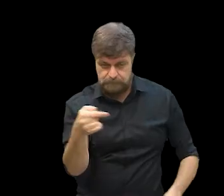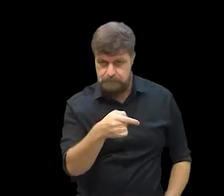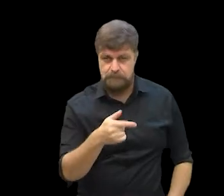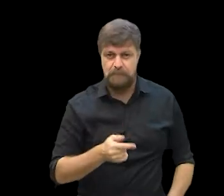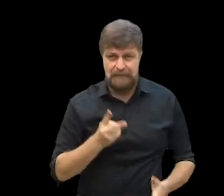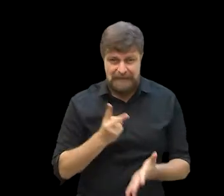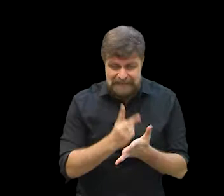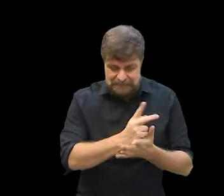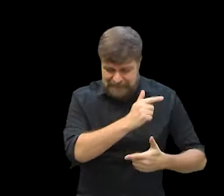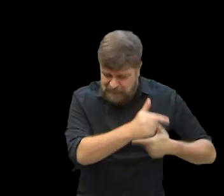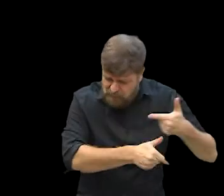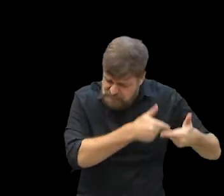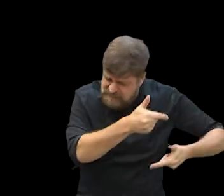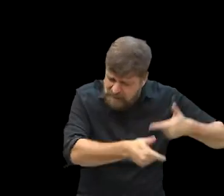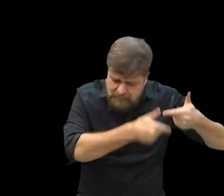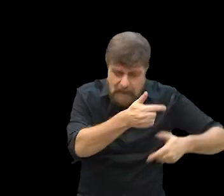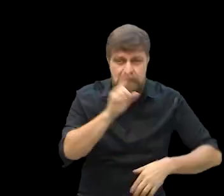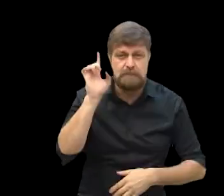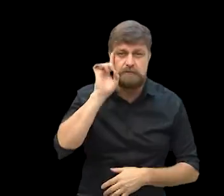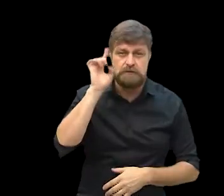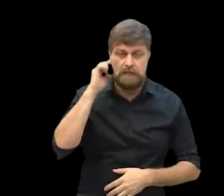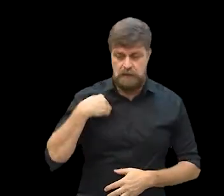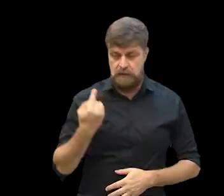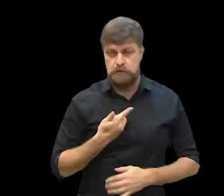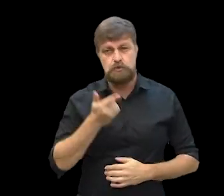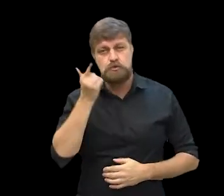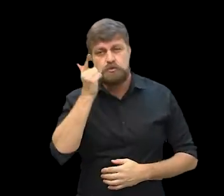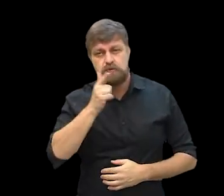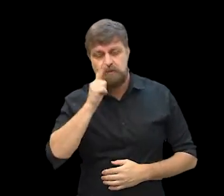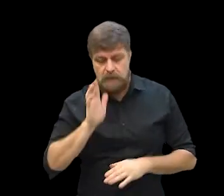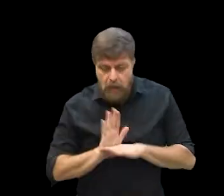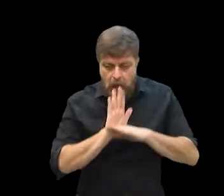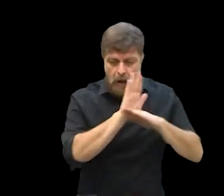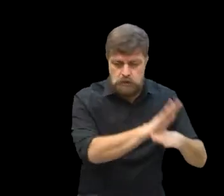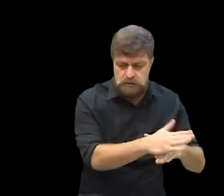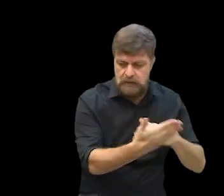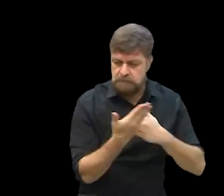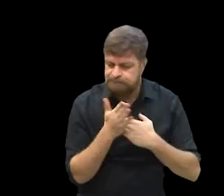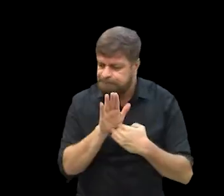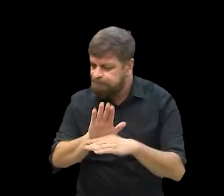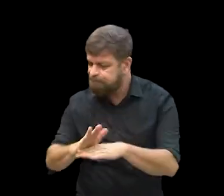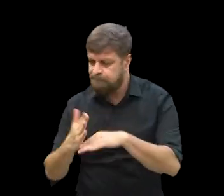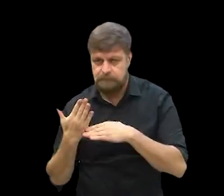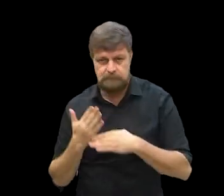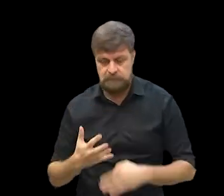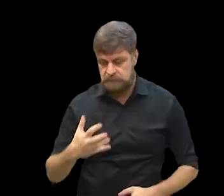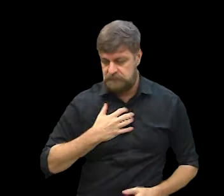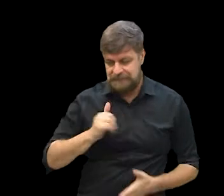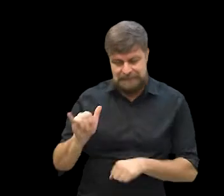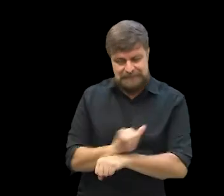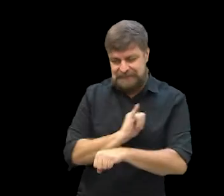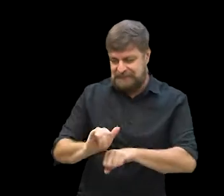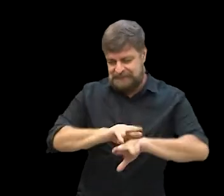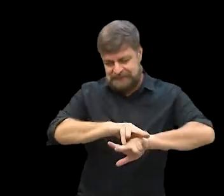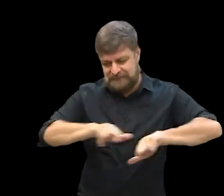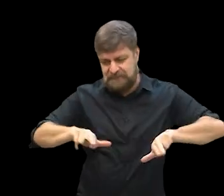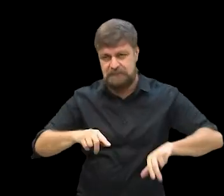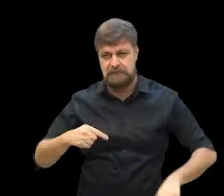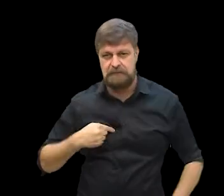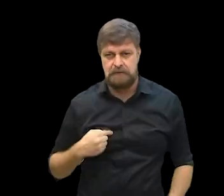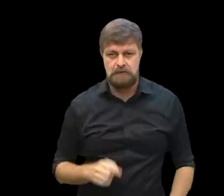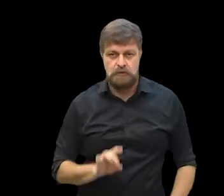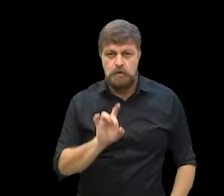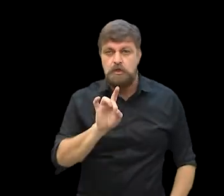sempre no trabalho diário para a gente ajudar o outro de várias formas, né? Sim. Não